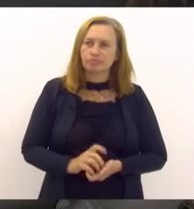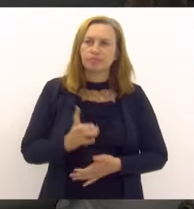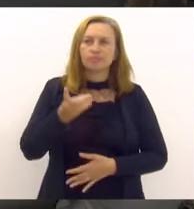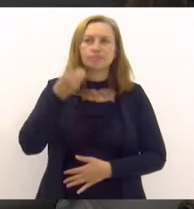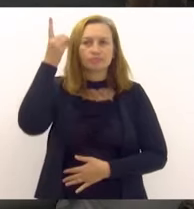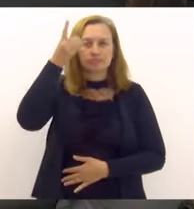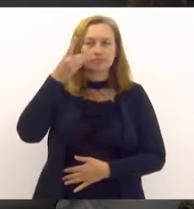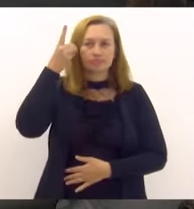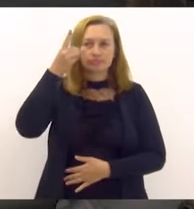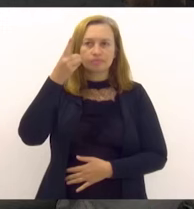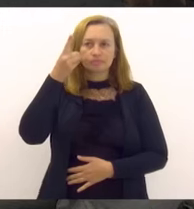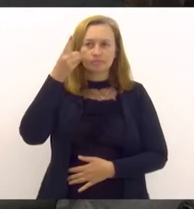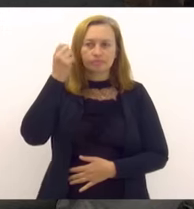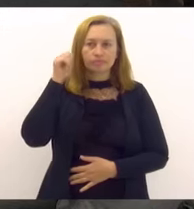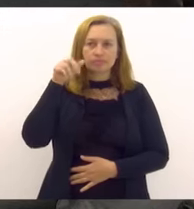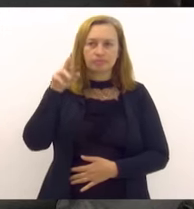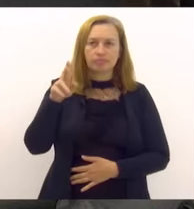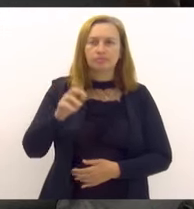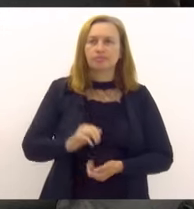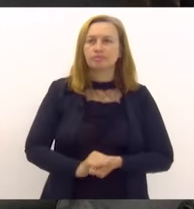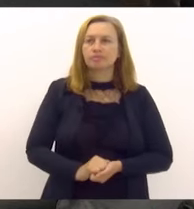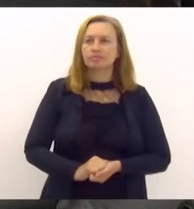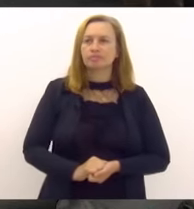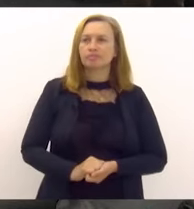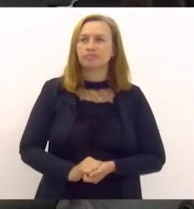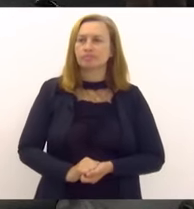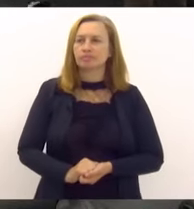Deputado Rosenberg Reis.